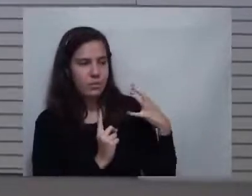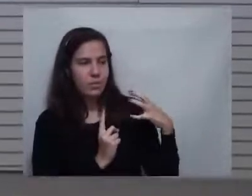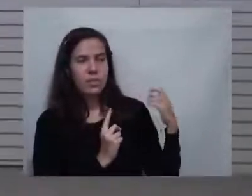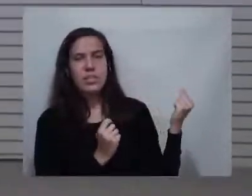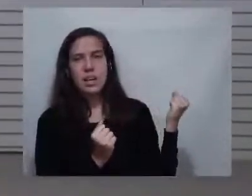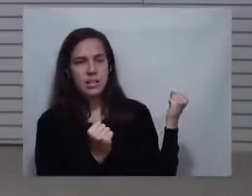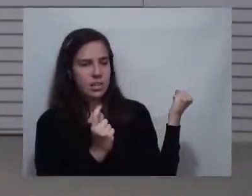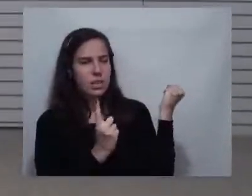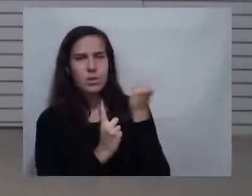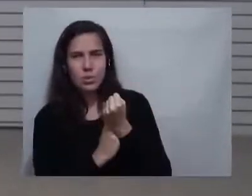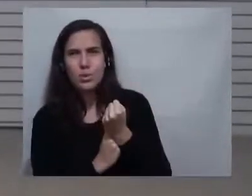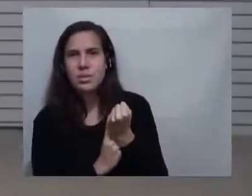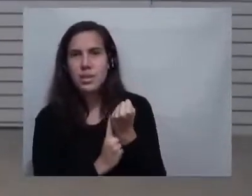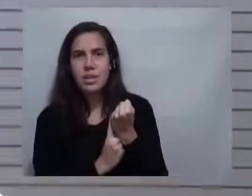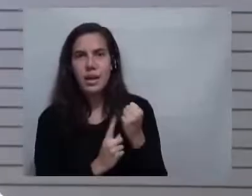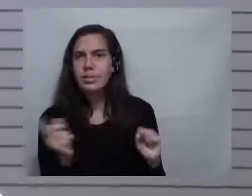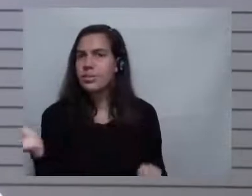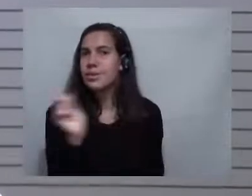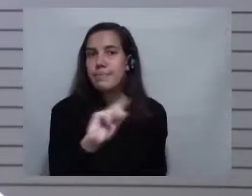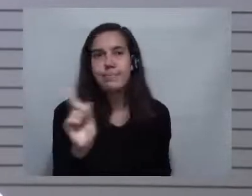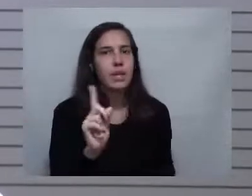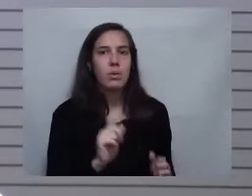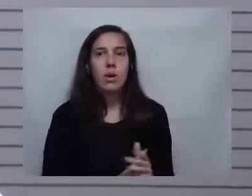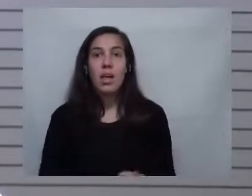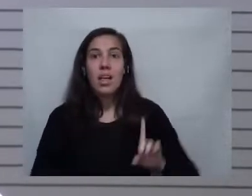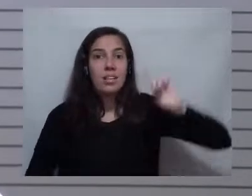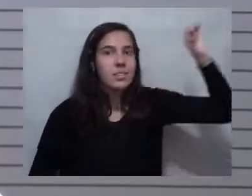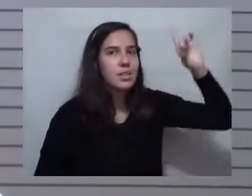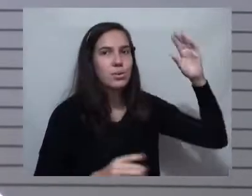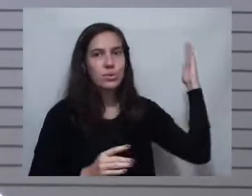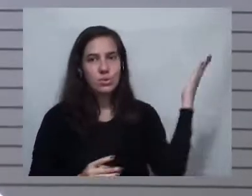mim é ético Tinder